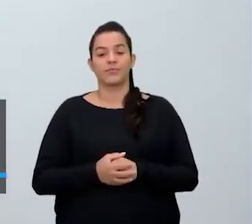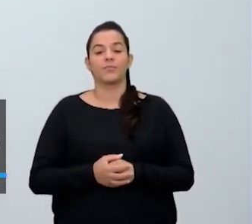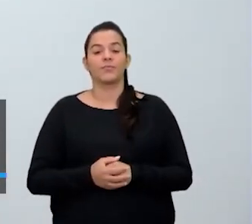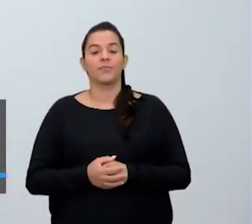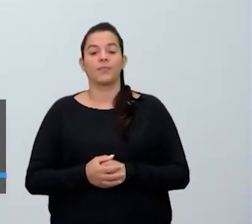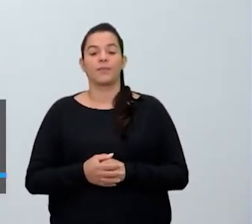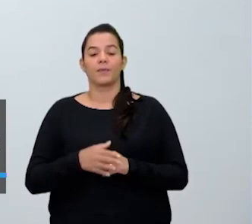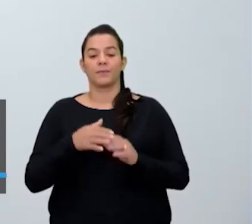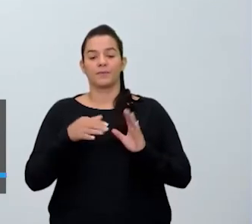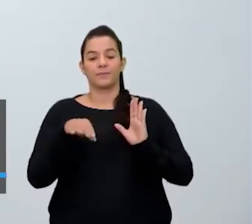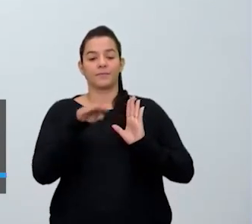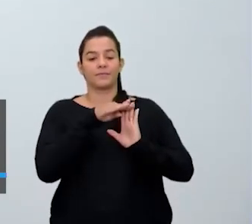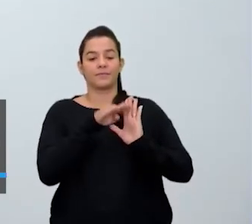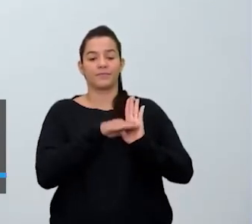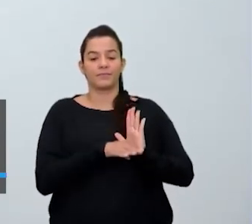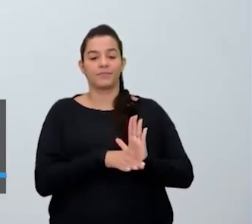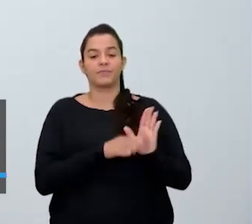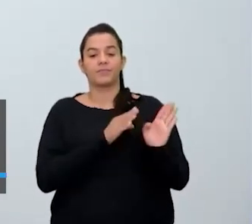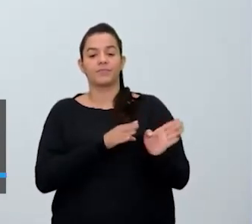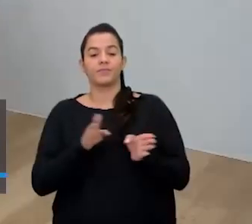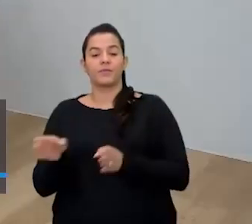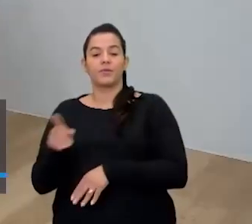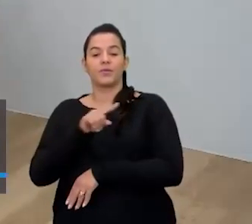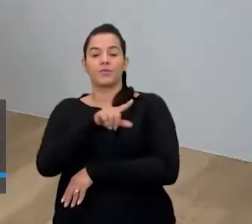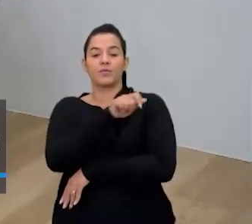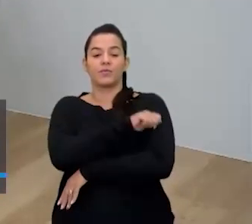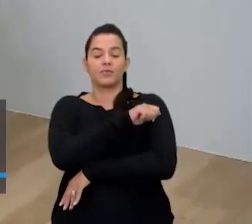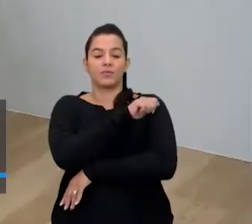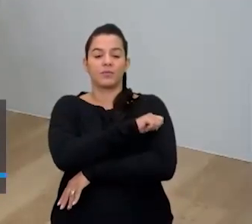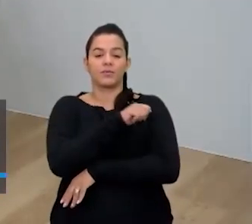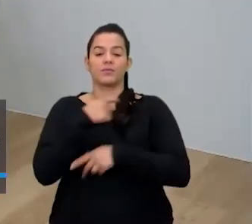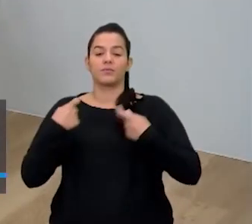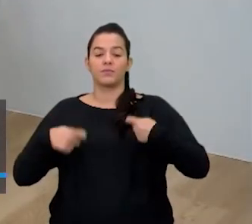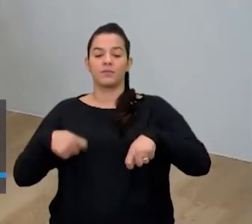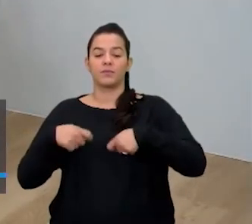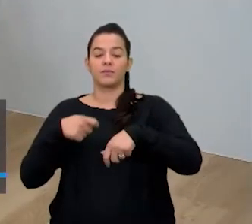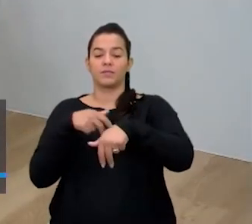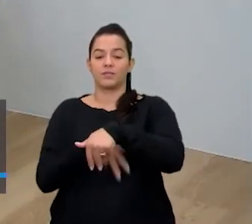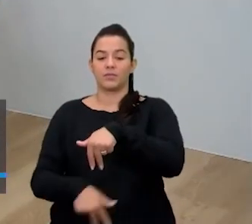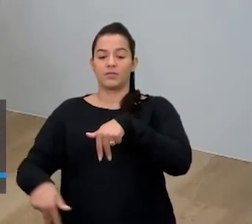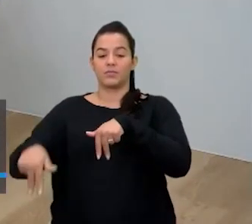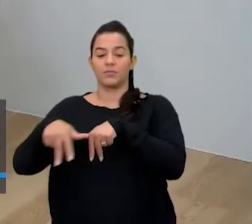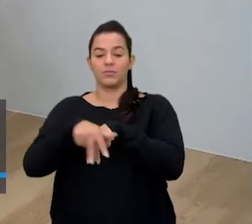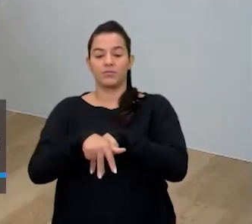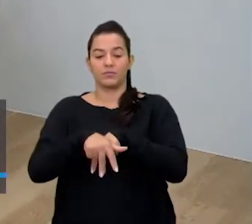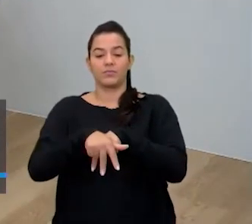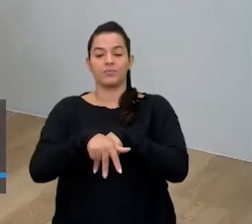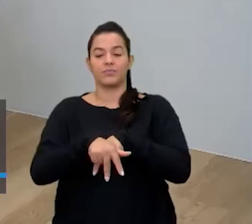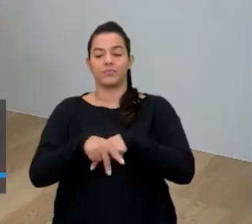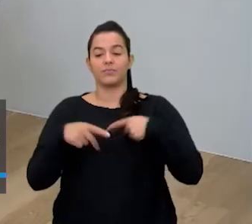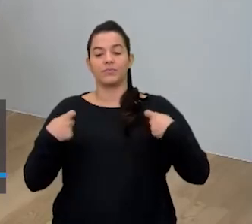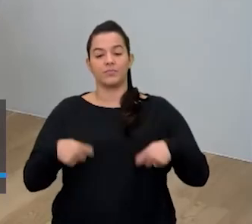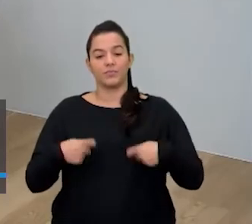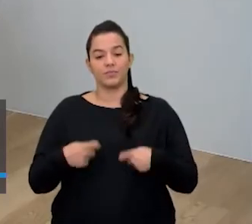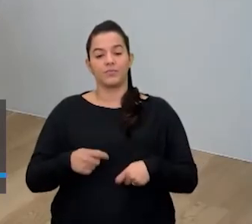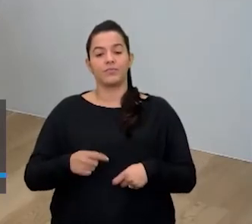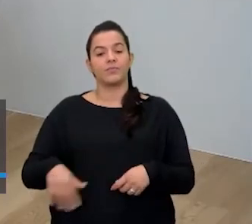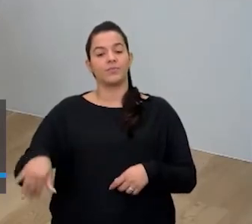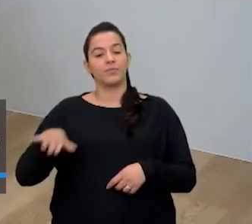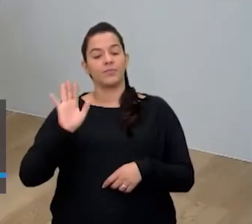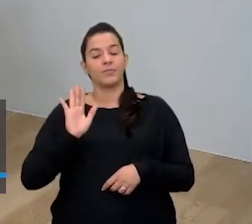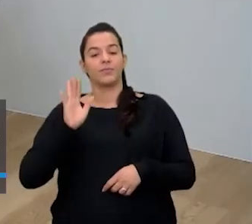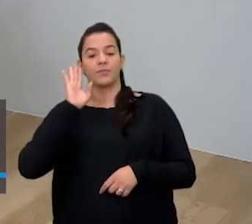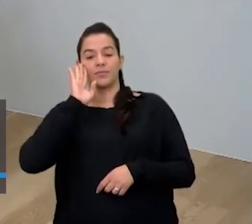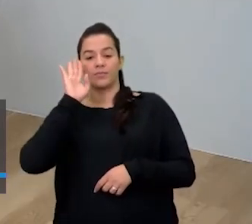dos itinerários, o aluno ele tem que ser o protagonista, ele tem que ser o copiloto, ou se não